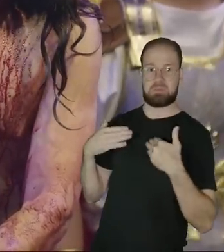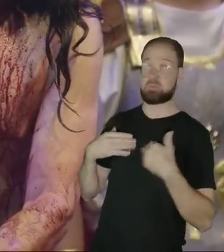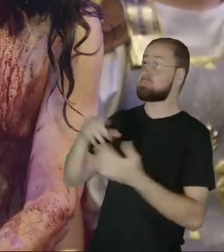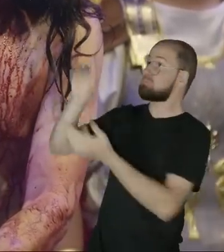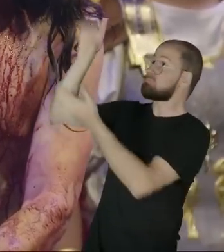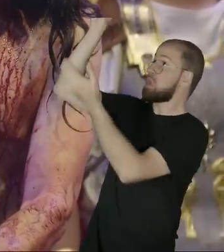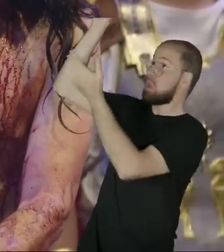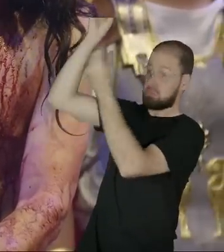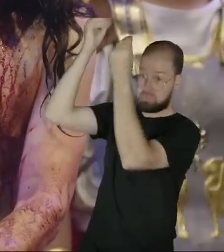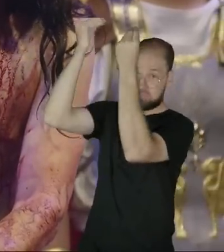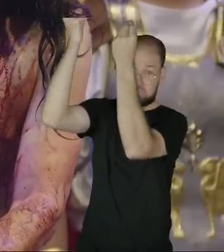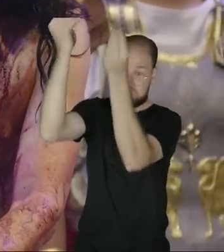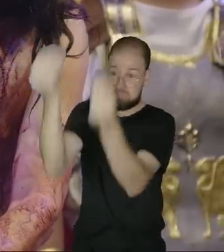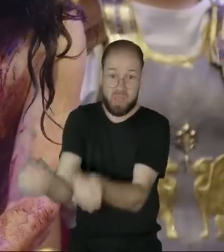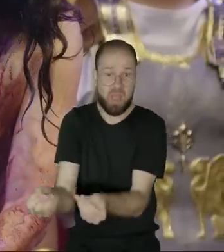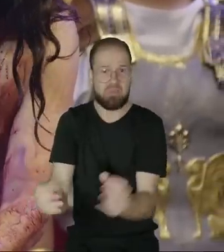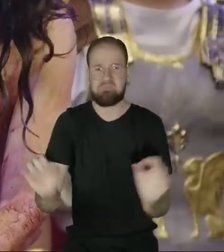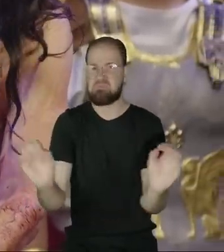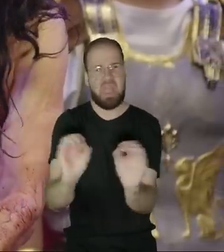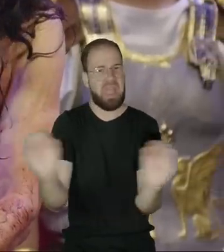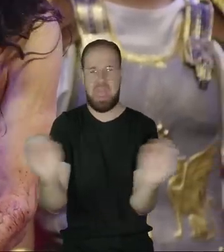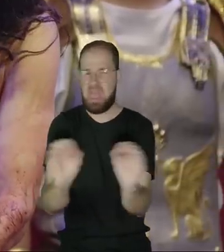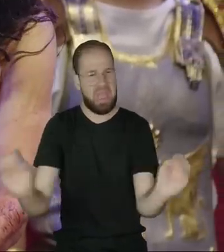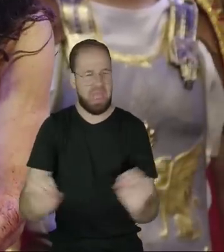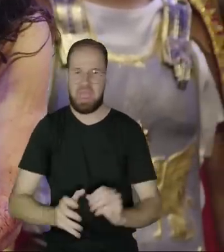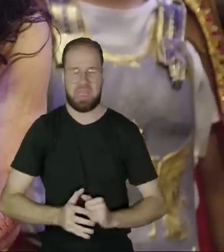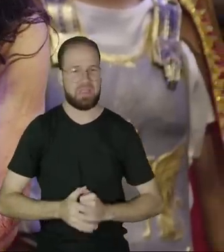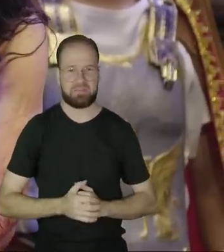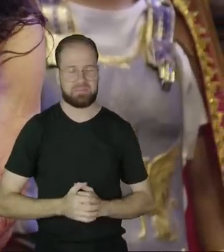Isso não te foi dado do alto.